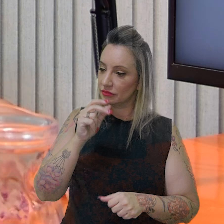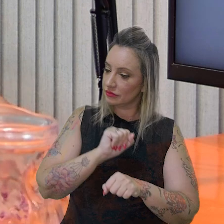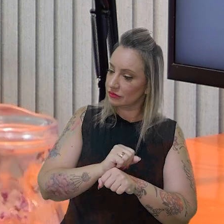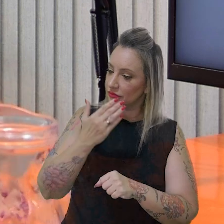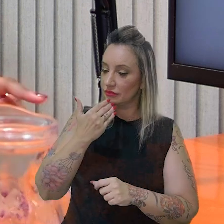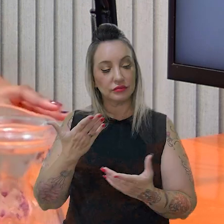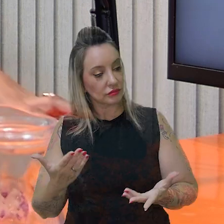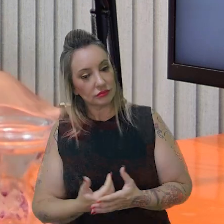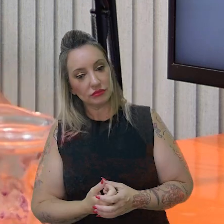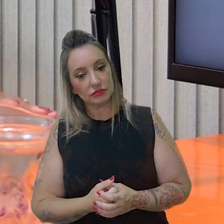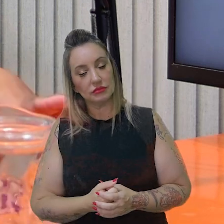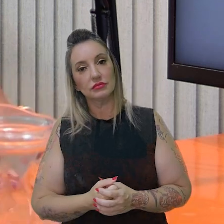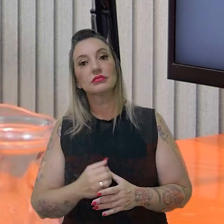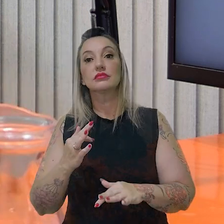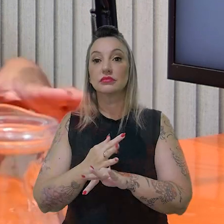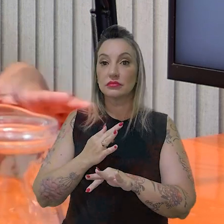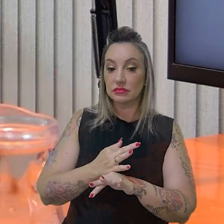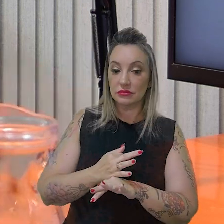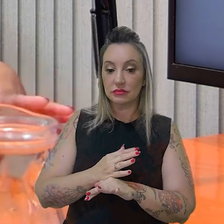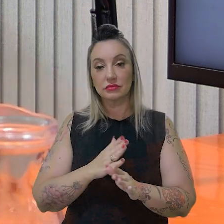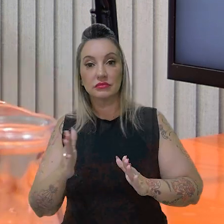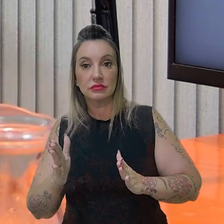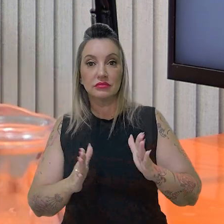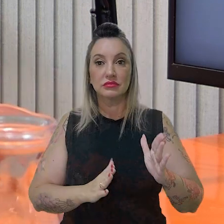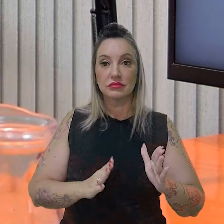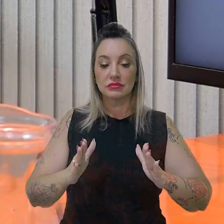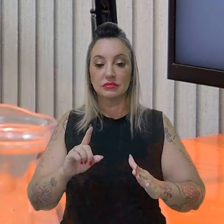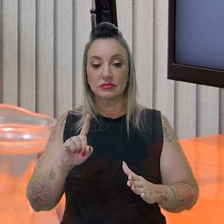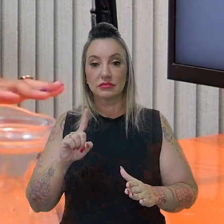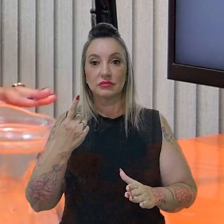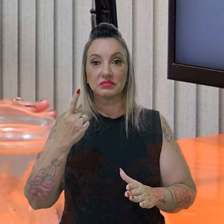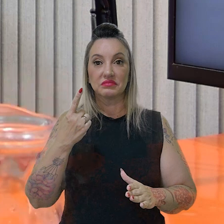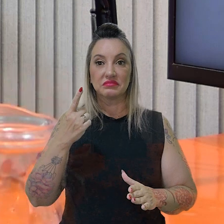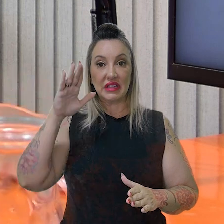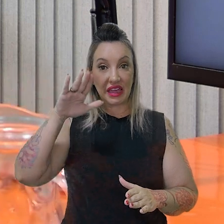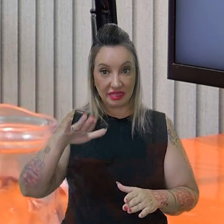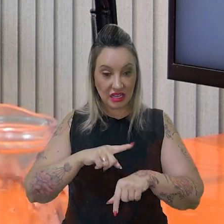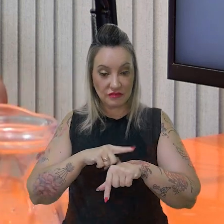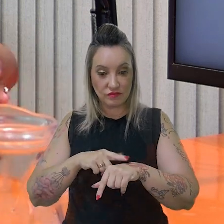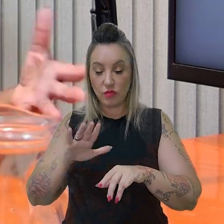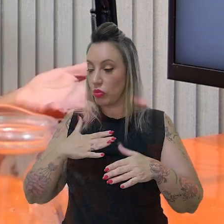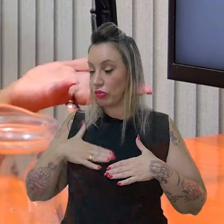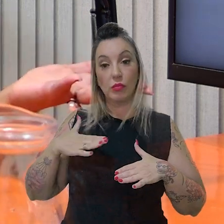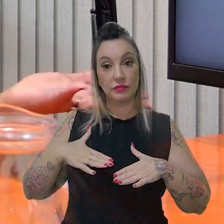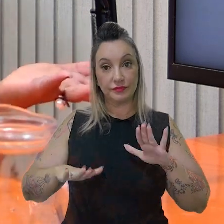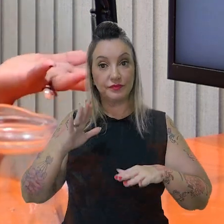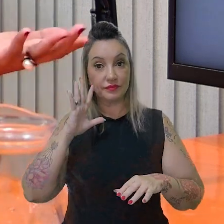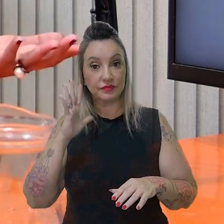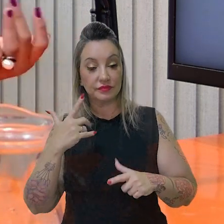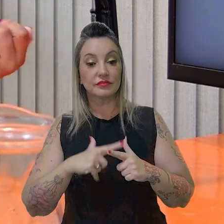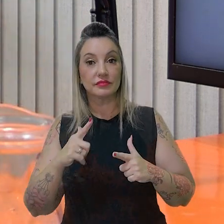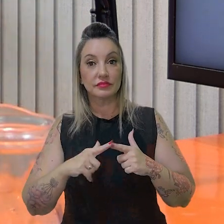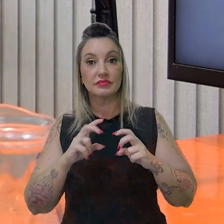almoço dou Uma segurada que meio né de uma hora da tarde ali Acho que deve deve ficar mais tranquilo talvez até resolva essa questão do